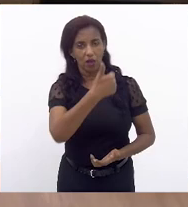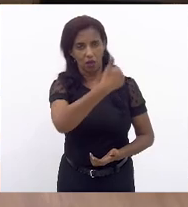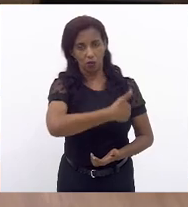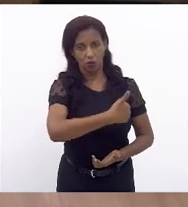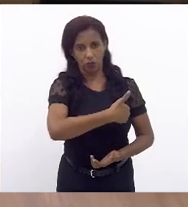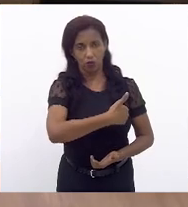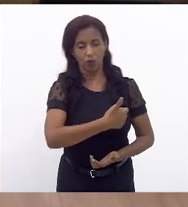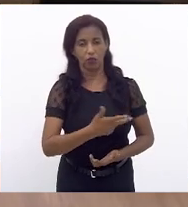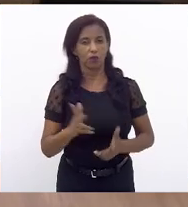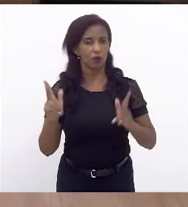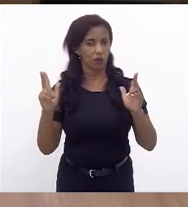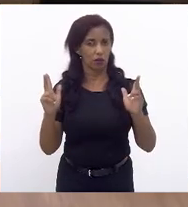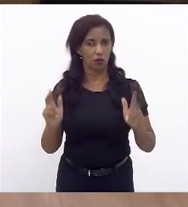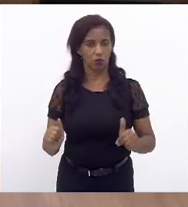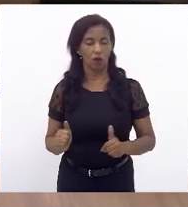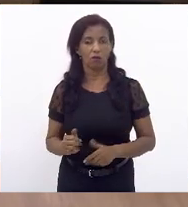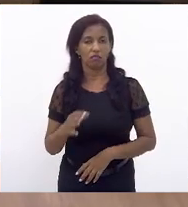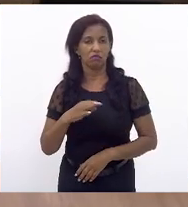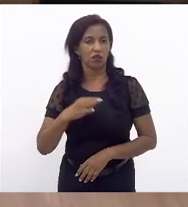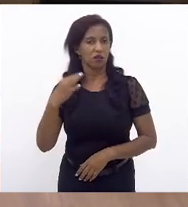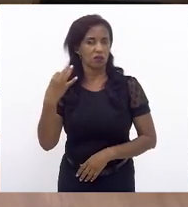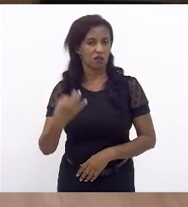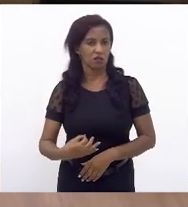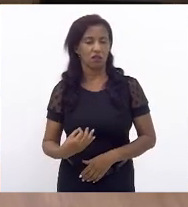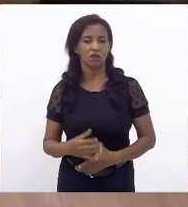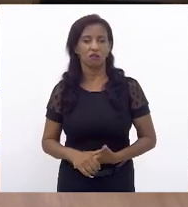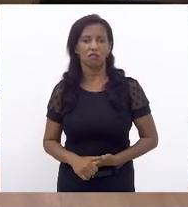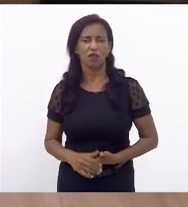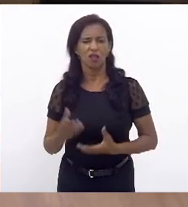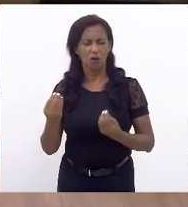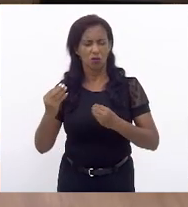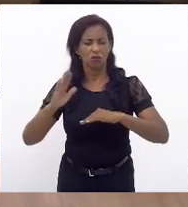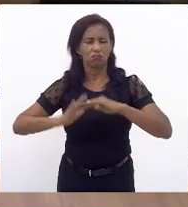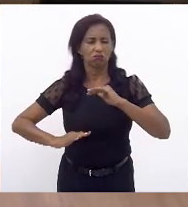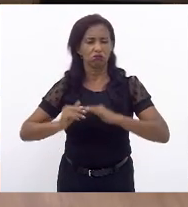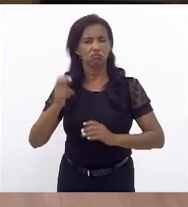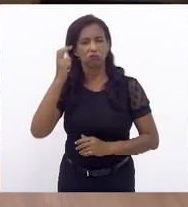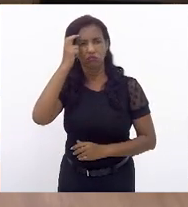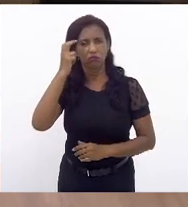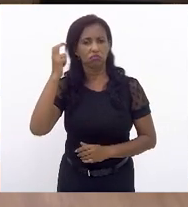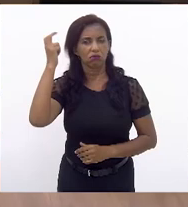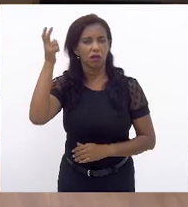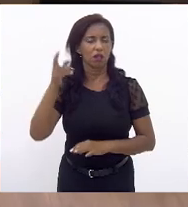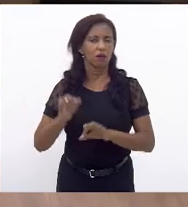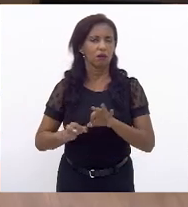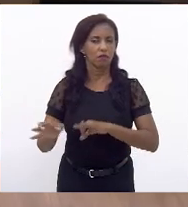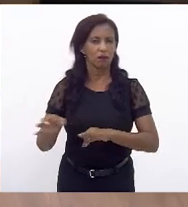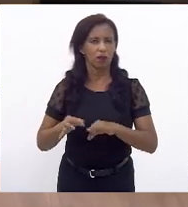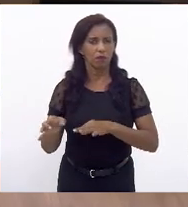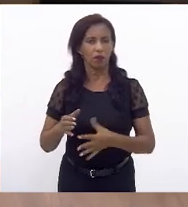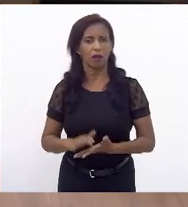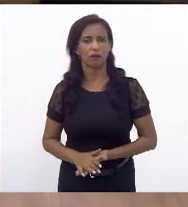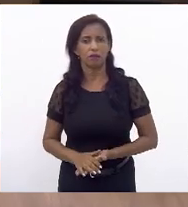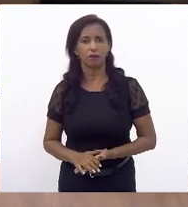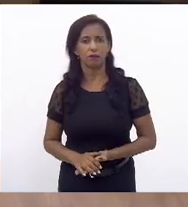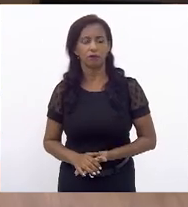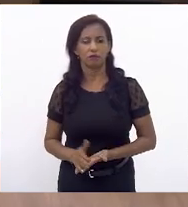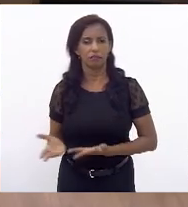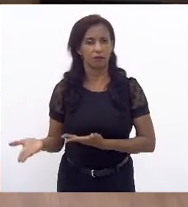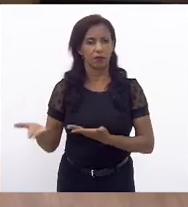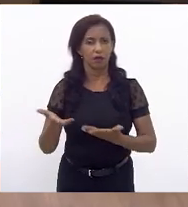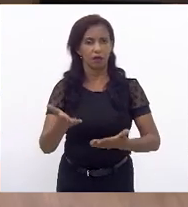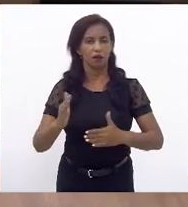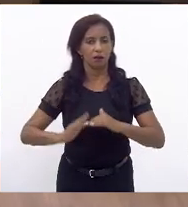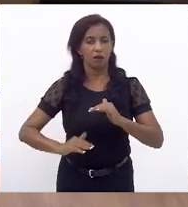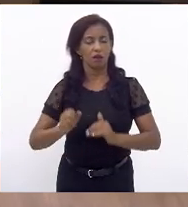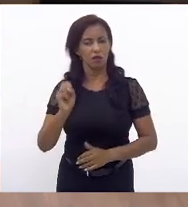anterior, doutor Rafael, tenho certeza que o doutor Cipriano tem muita competência intelectual e preparo para exercer tal